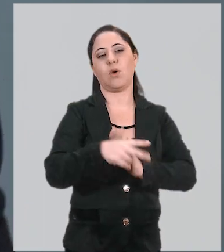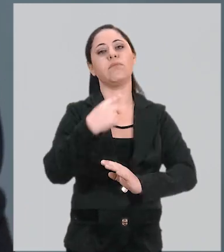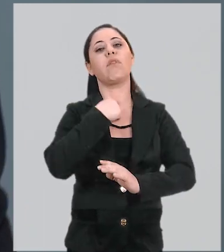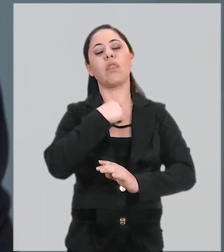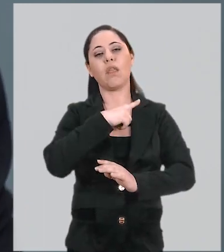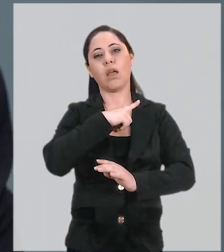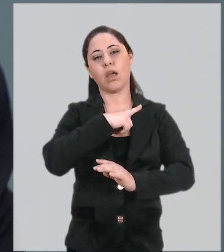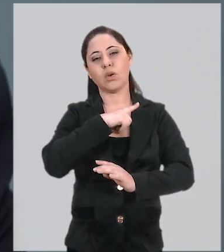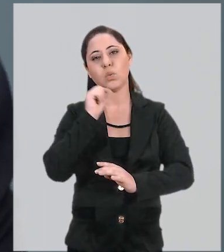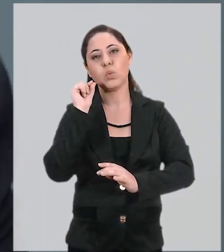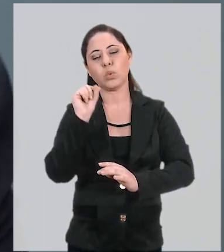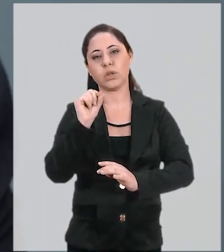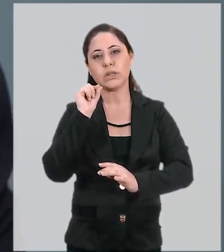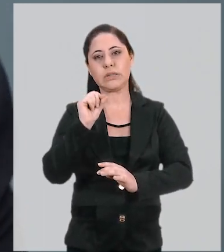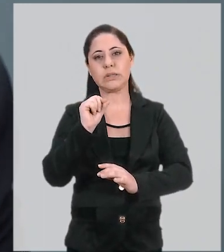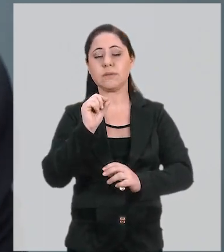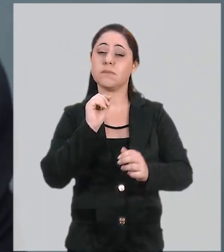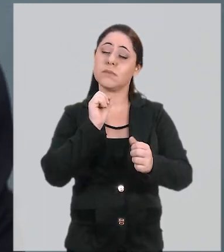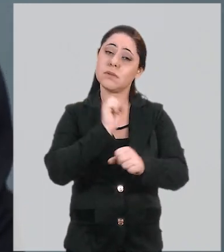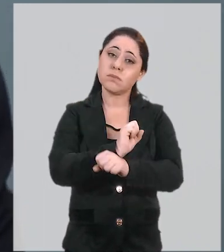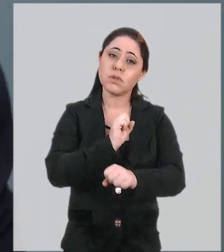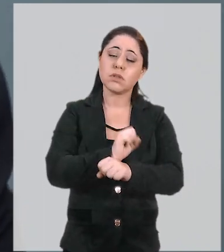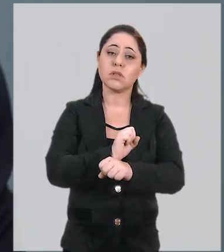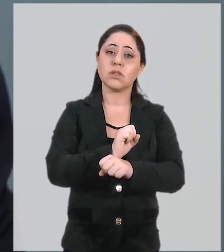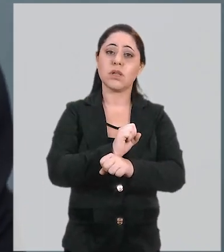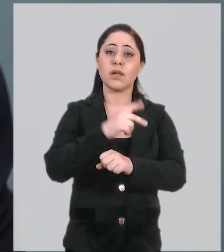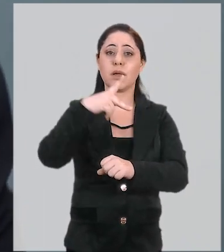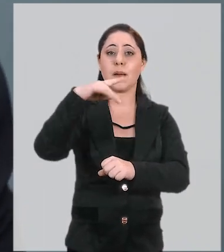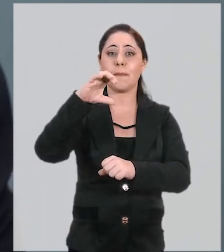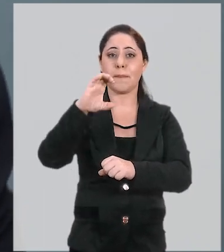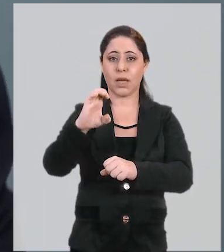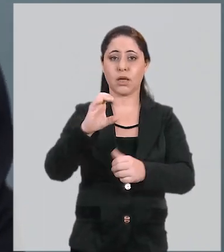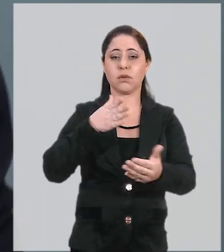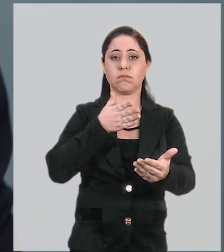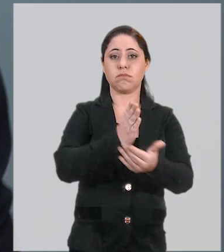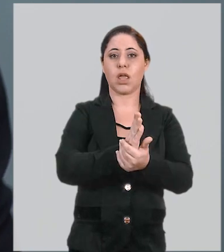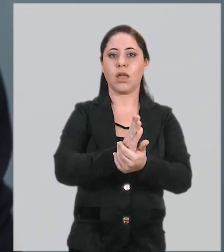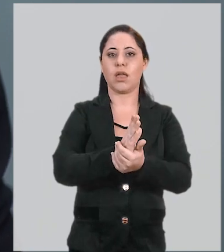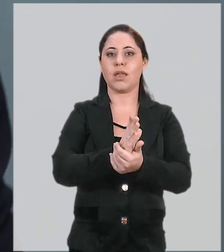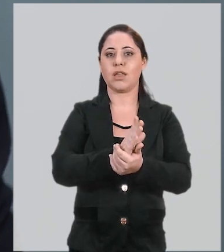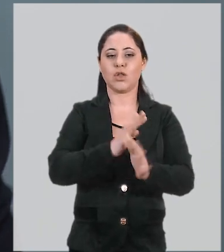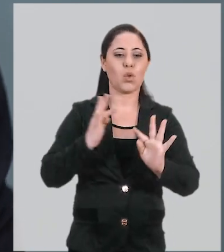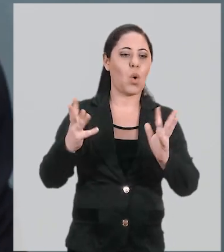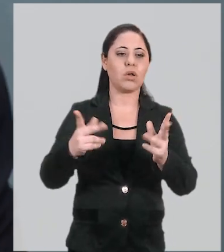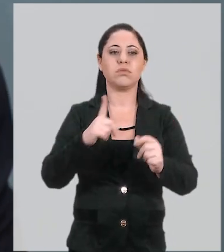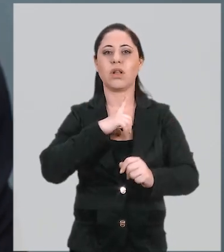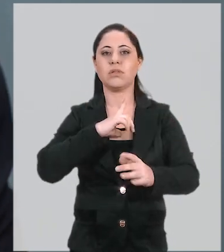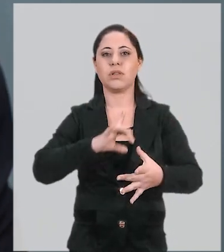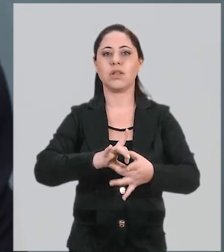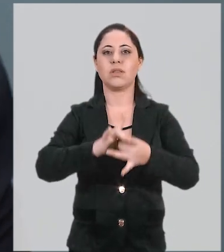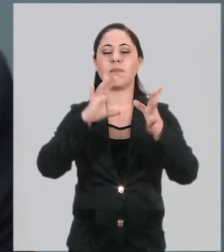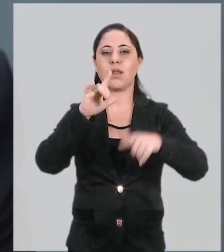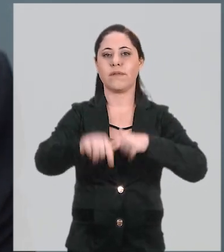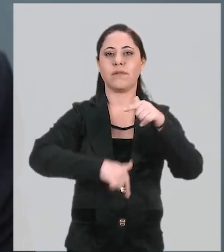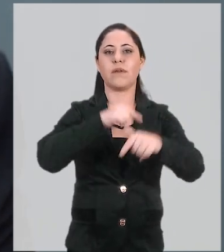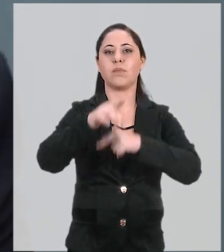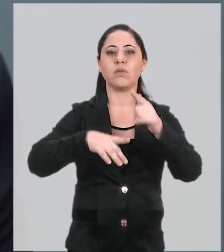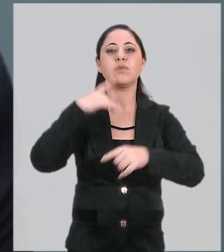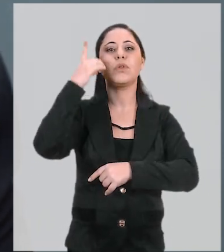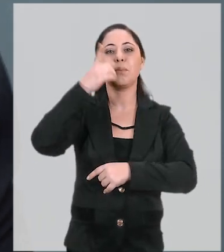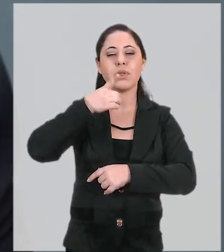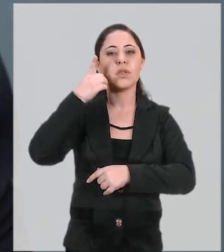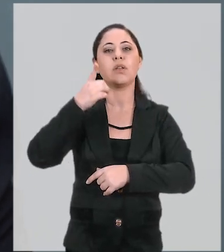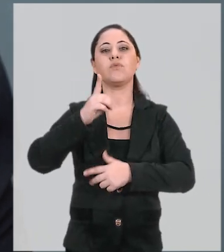expectativa que essa PEC seja aprovada na Câmara Federal e que a gente tenha mais independência e mais autonomia para